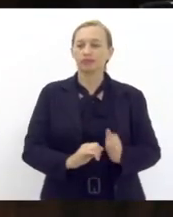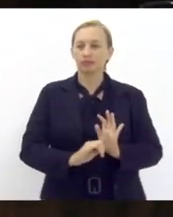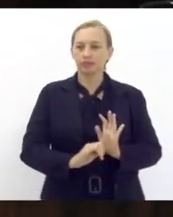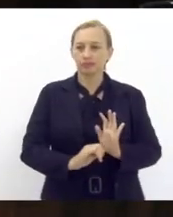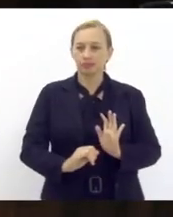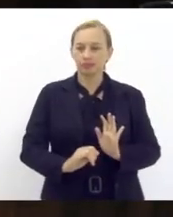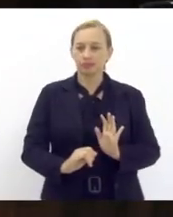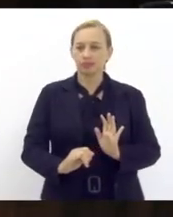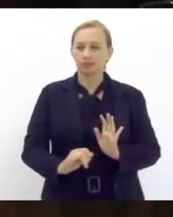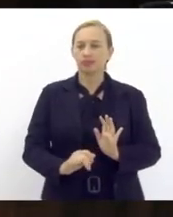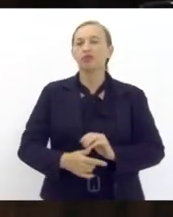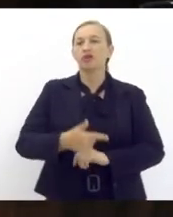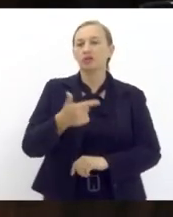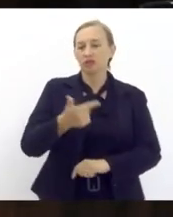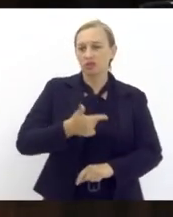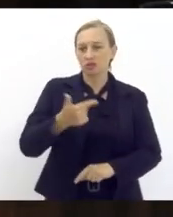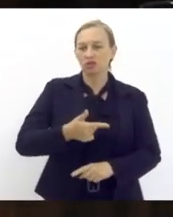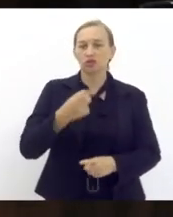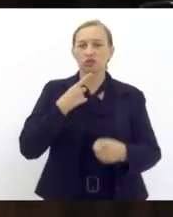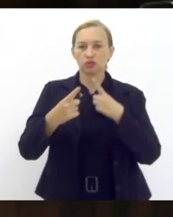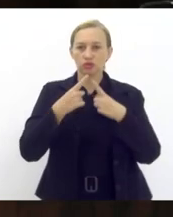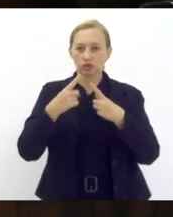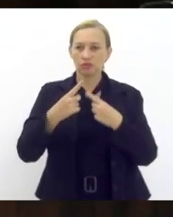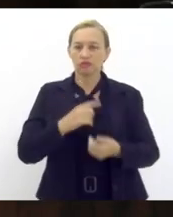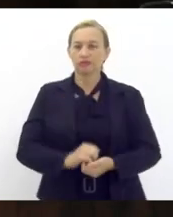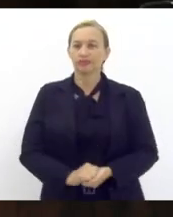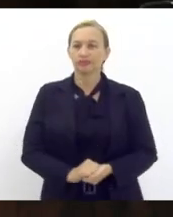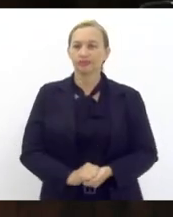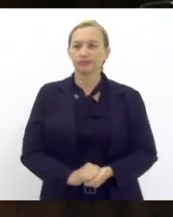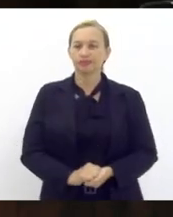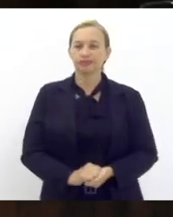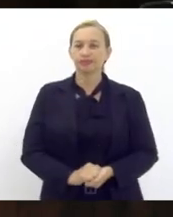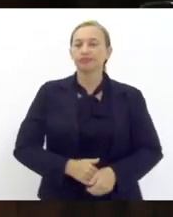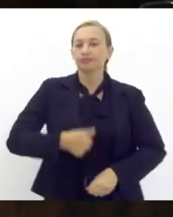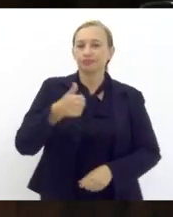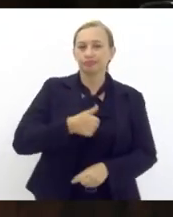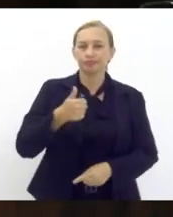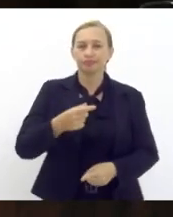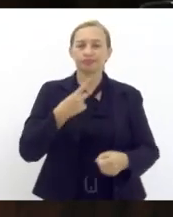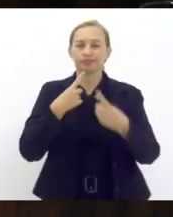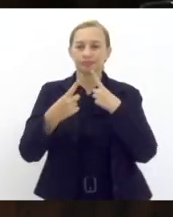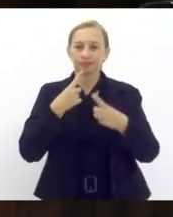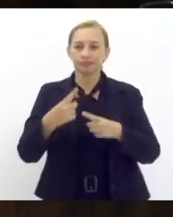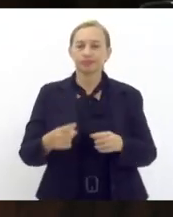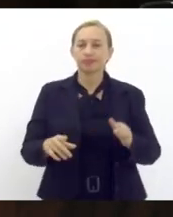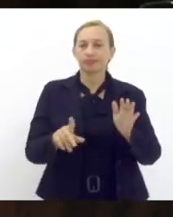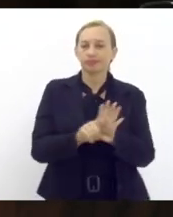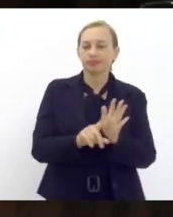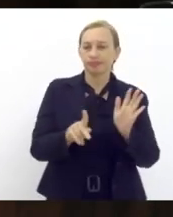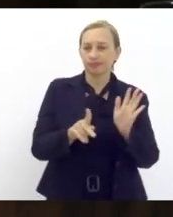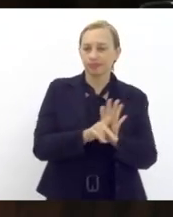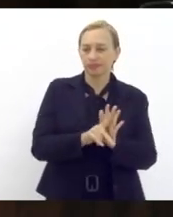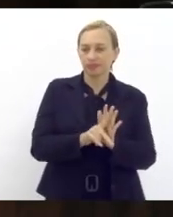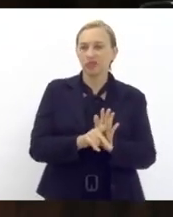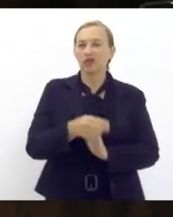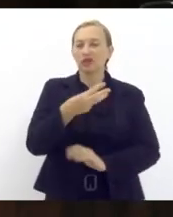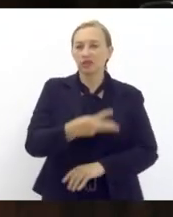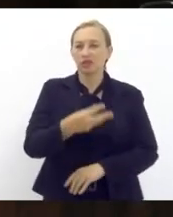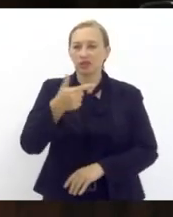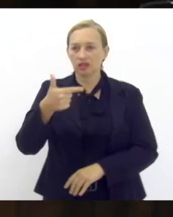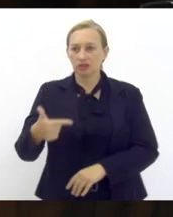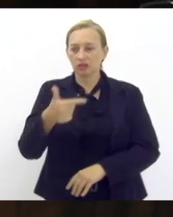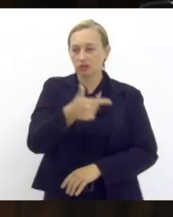do vencido para a segunda discussão. Em primeira discussão, projeto de lei número 32/2011